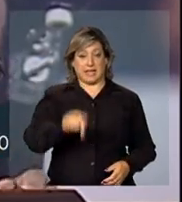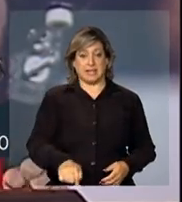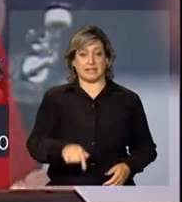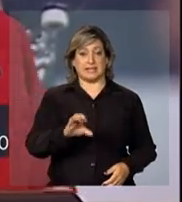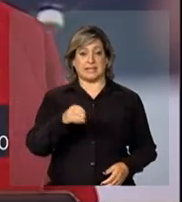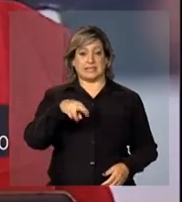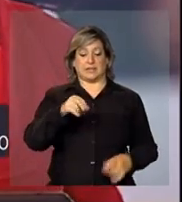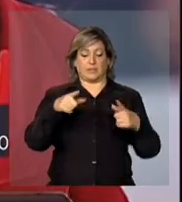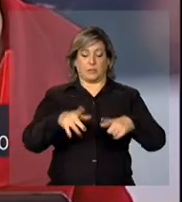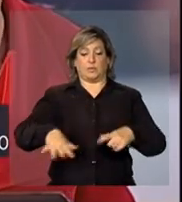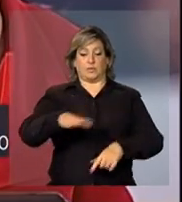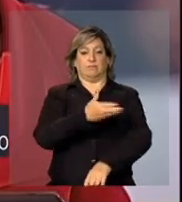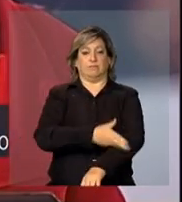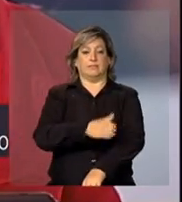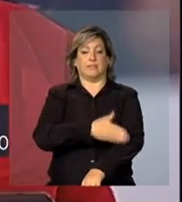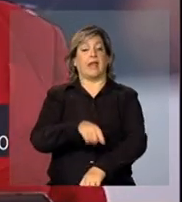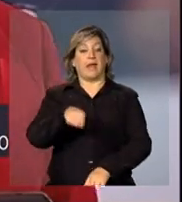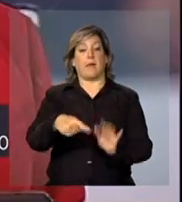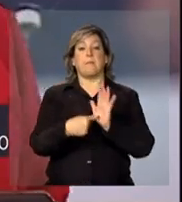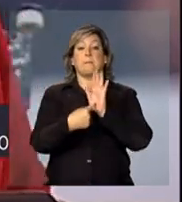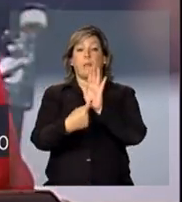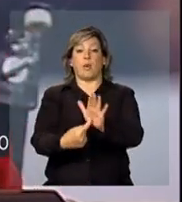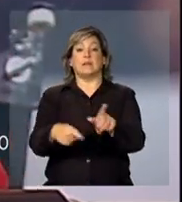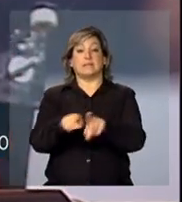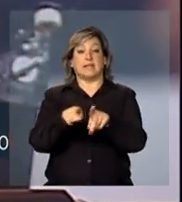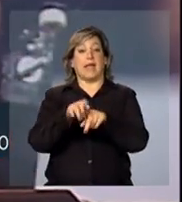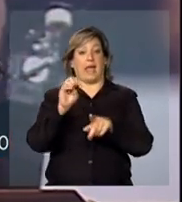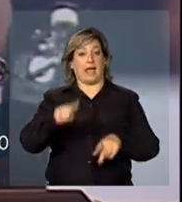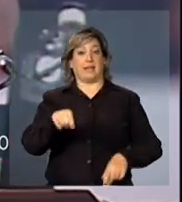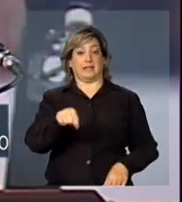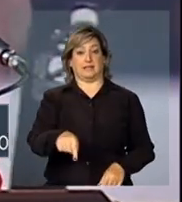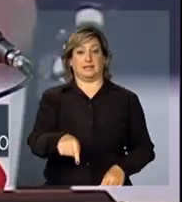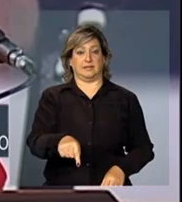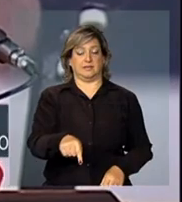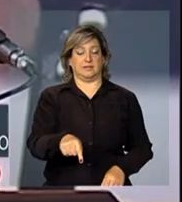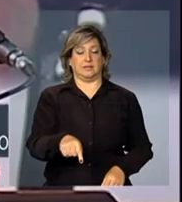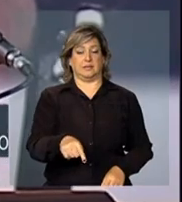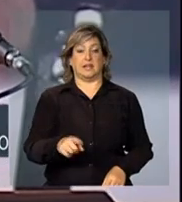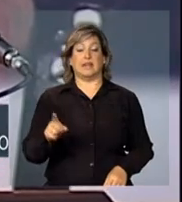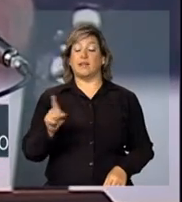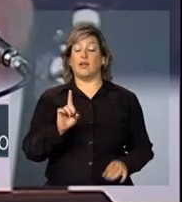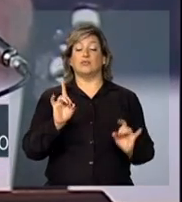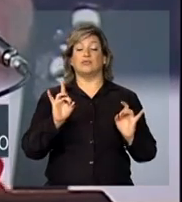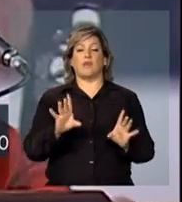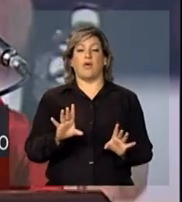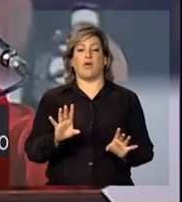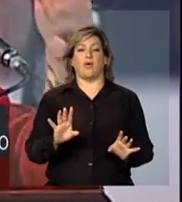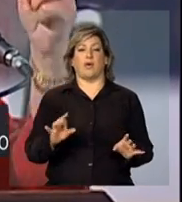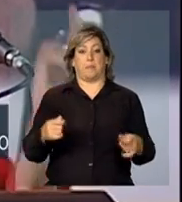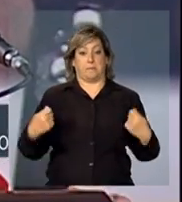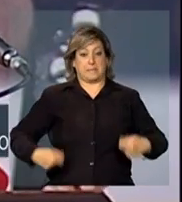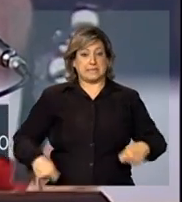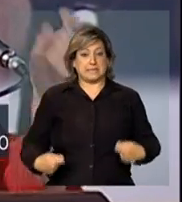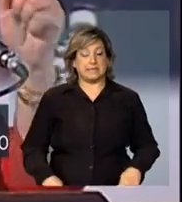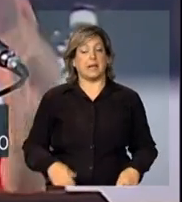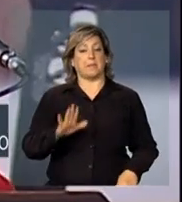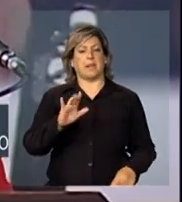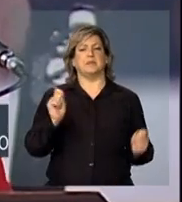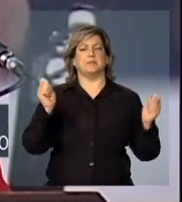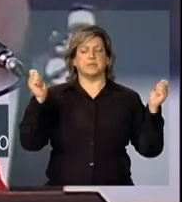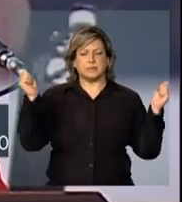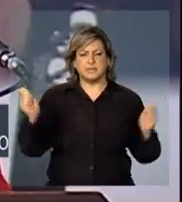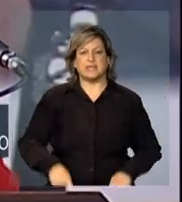esse centro demonstra também é isso não só é necessário mas é possível